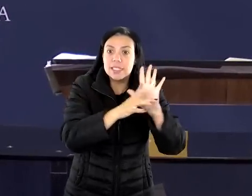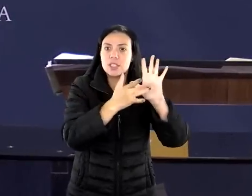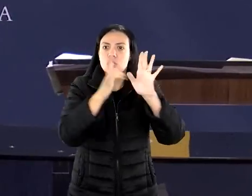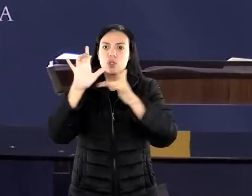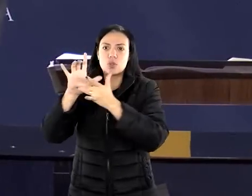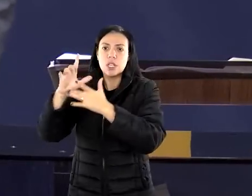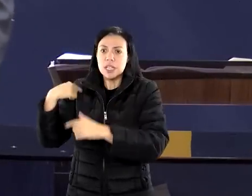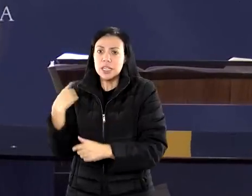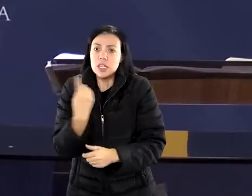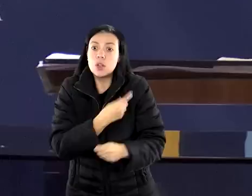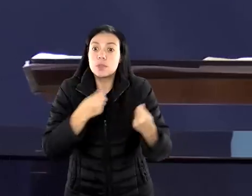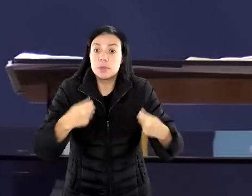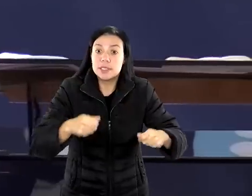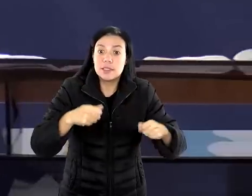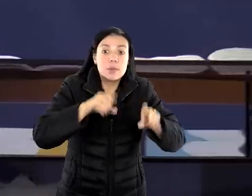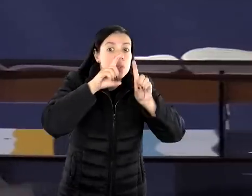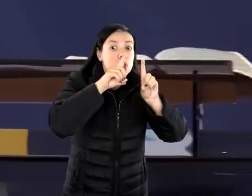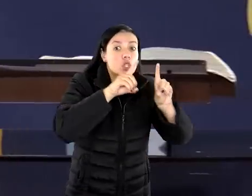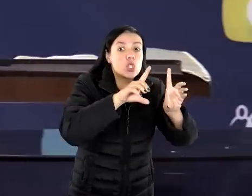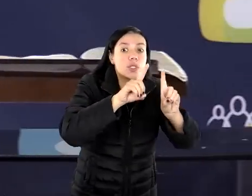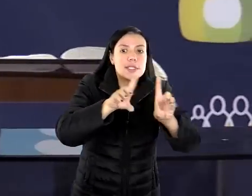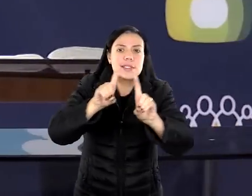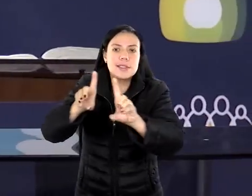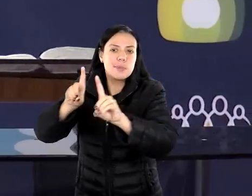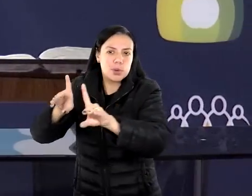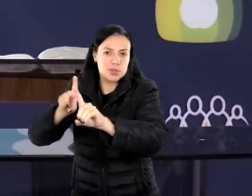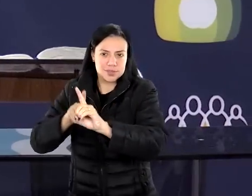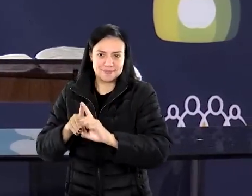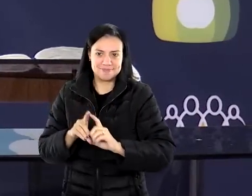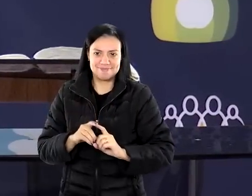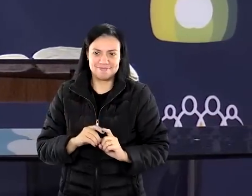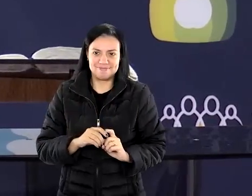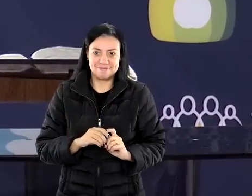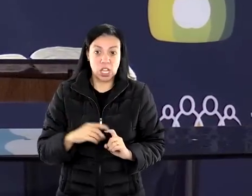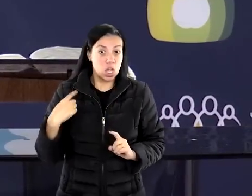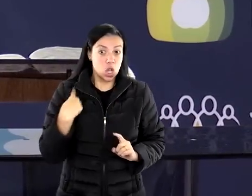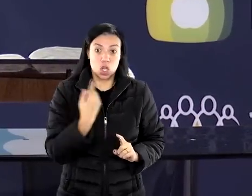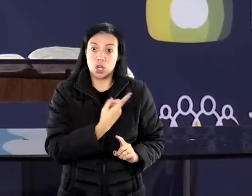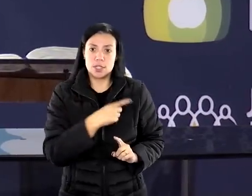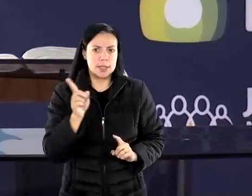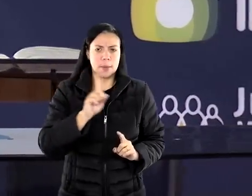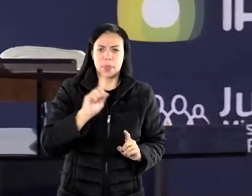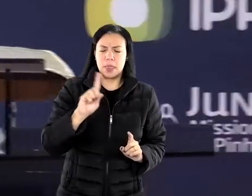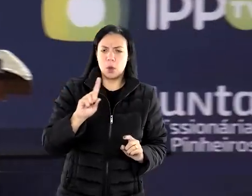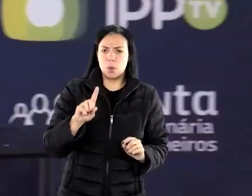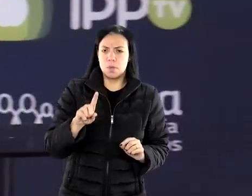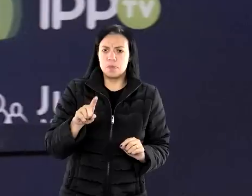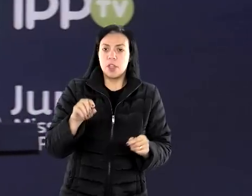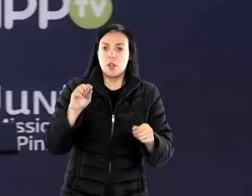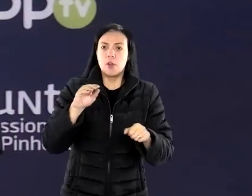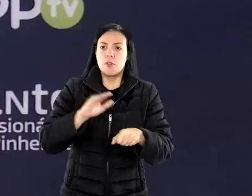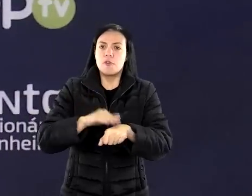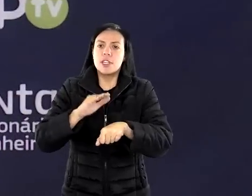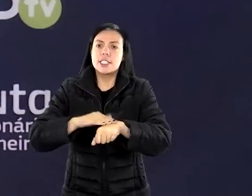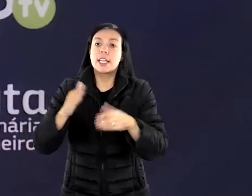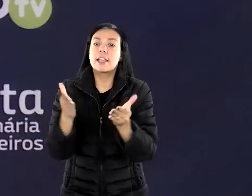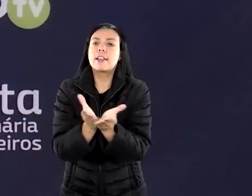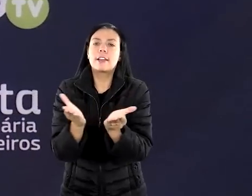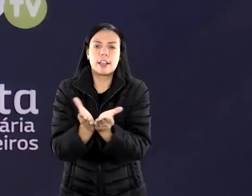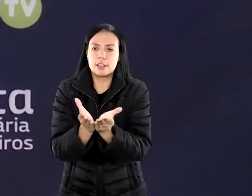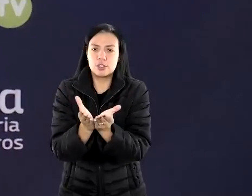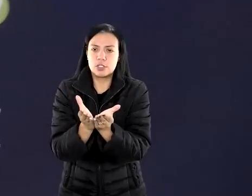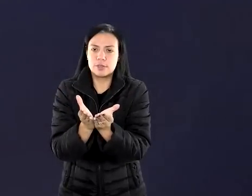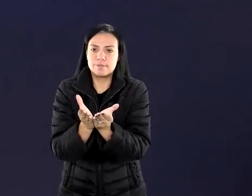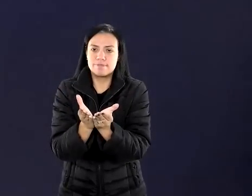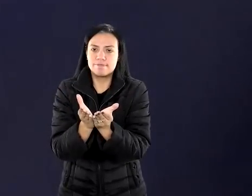nações. Então, Jesus não mandou a gente fazer crente. Jesus não mandou a gente fazer o quê? Cristão.